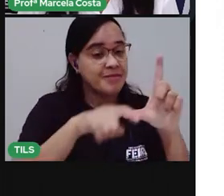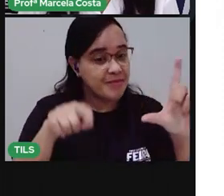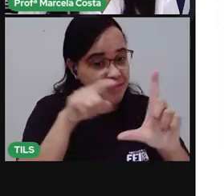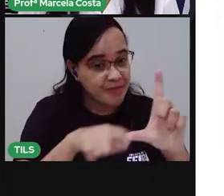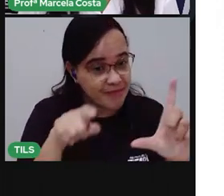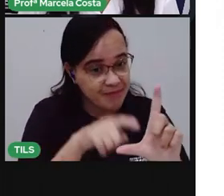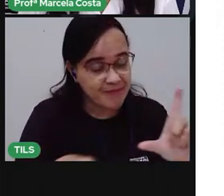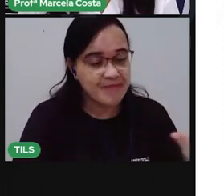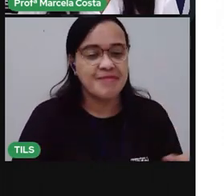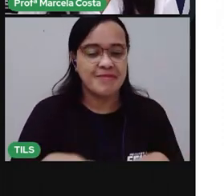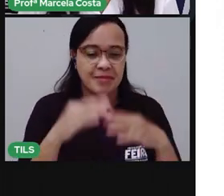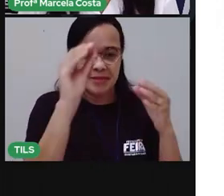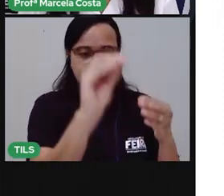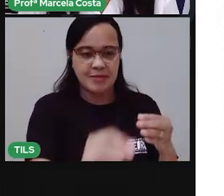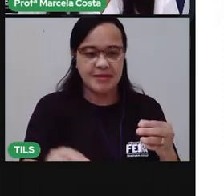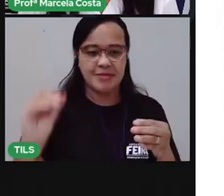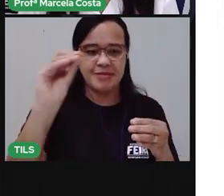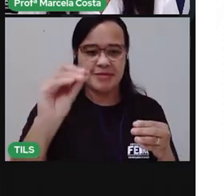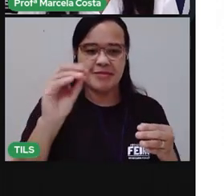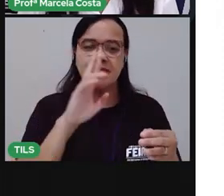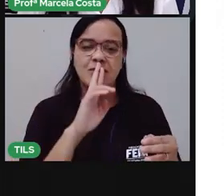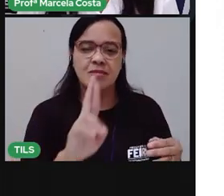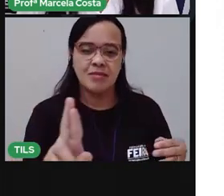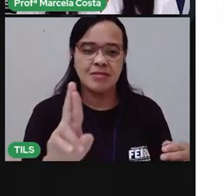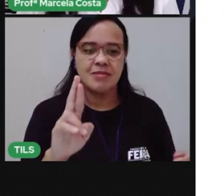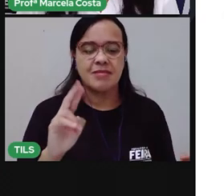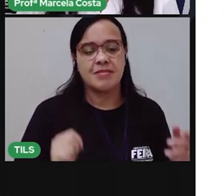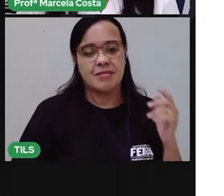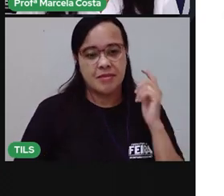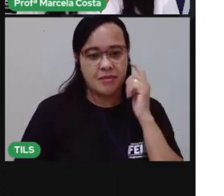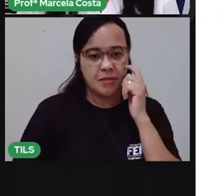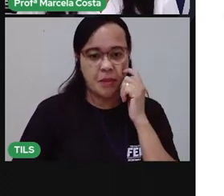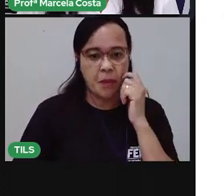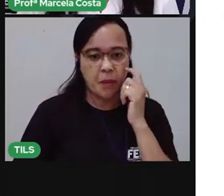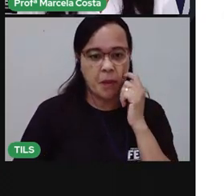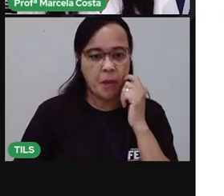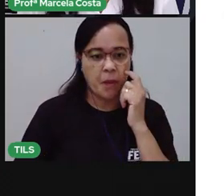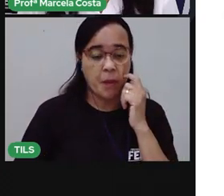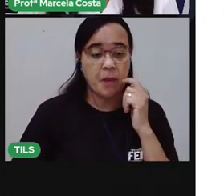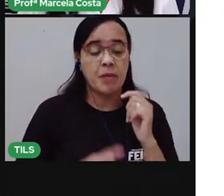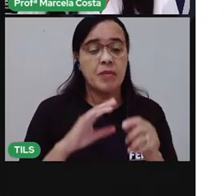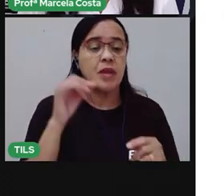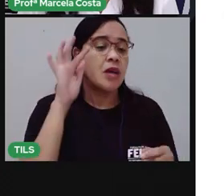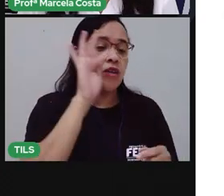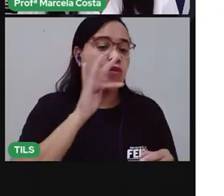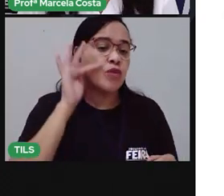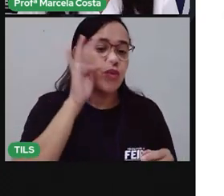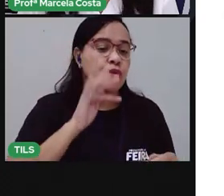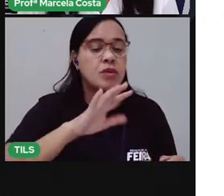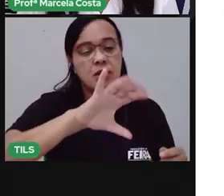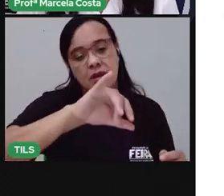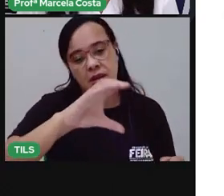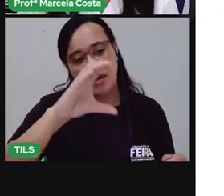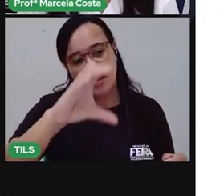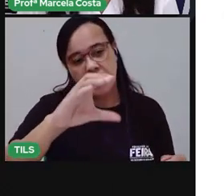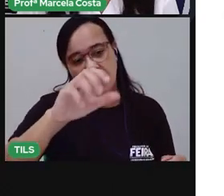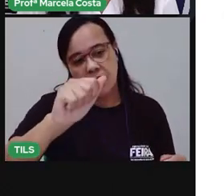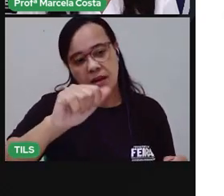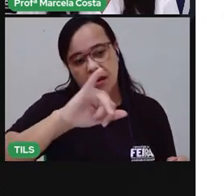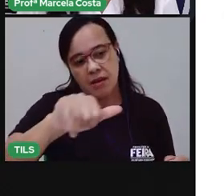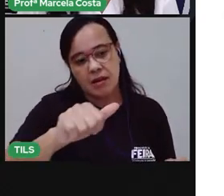letras traga para esse espaço aqui e agora caju de